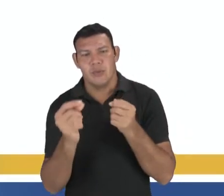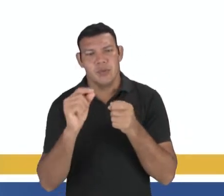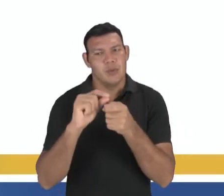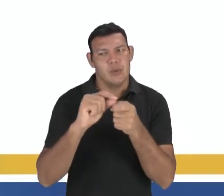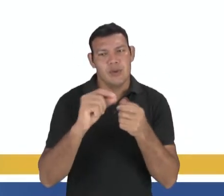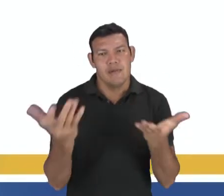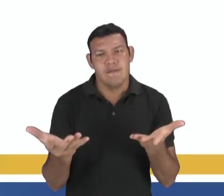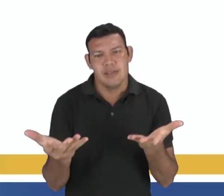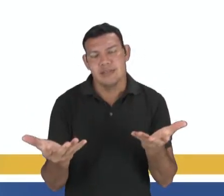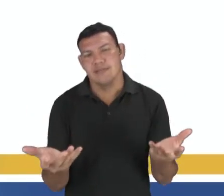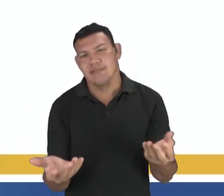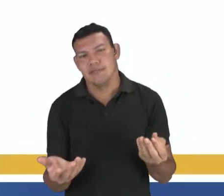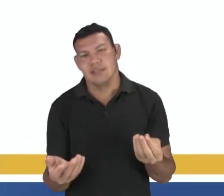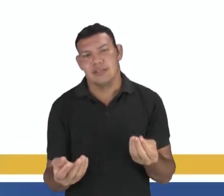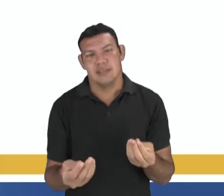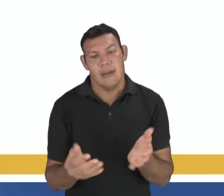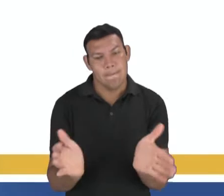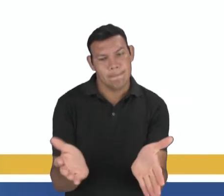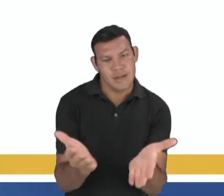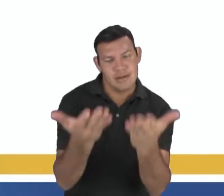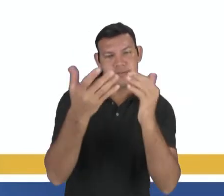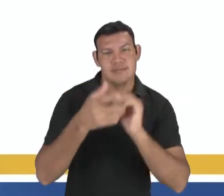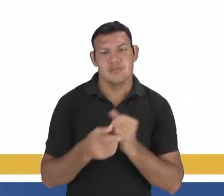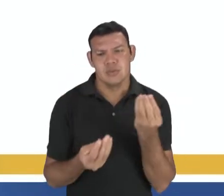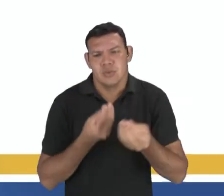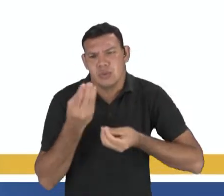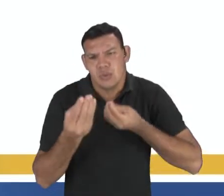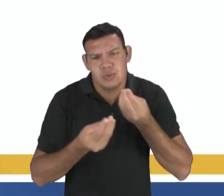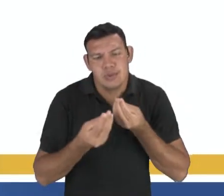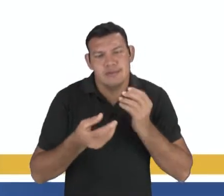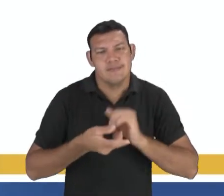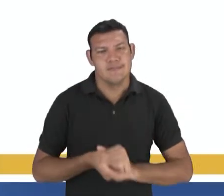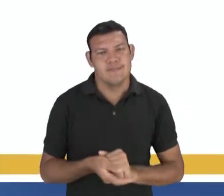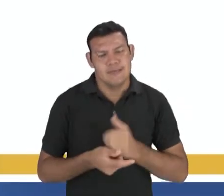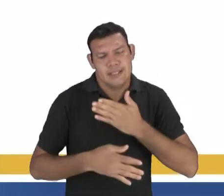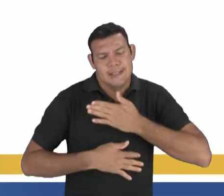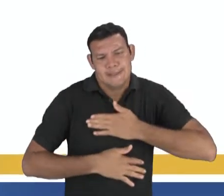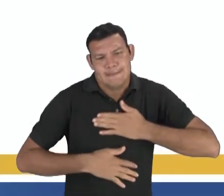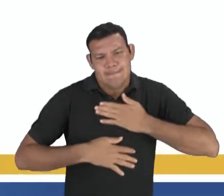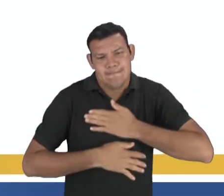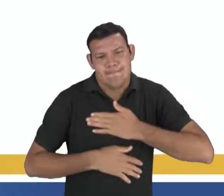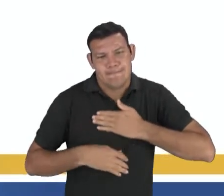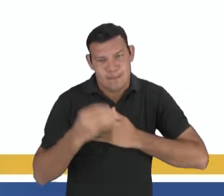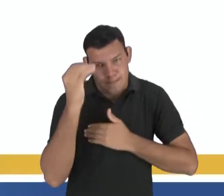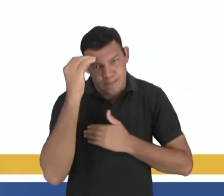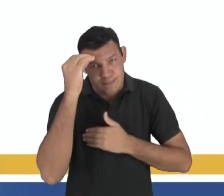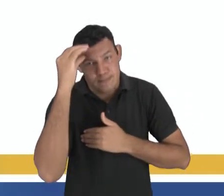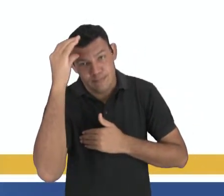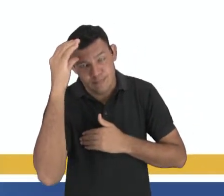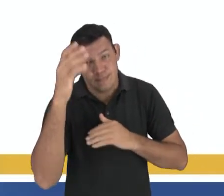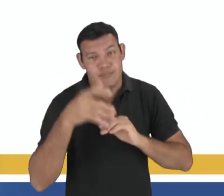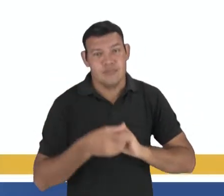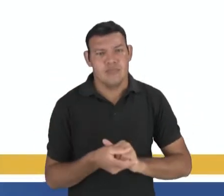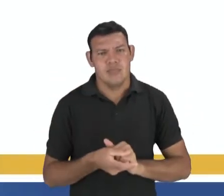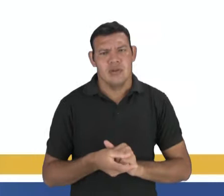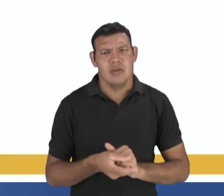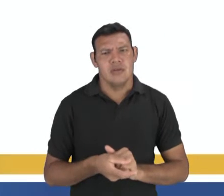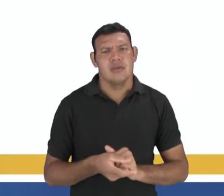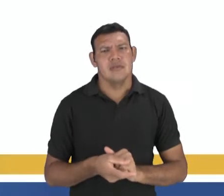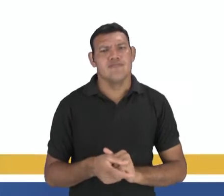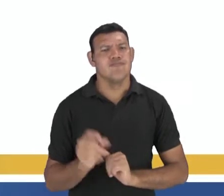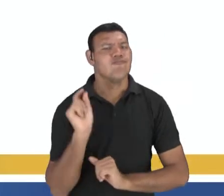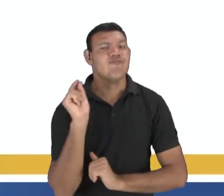se lê? De que forma se deve motivar a leitura como fonte de prazer e conhecimentos? O